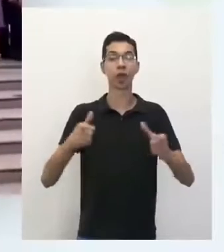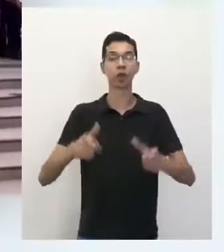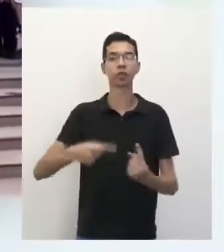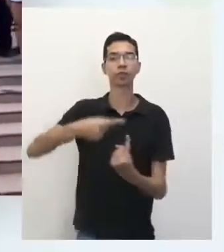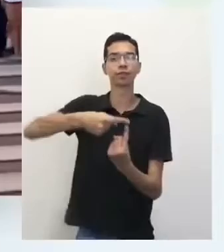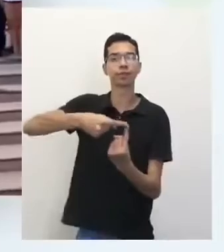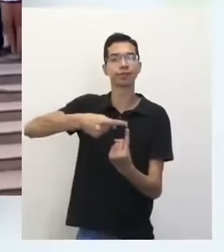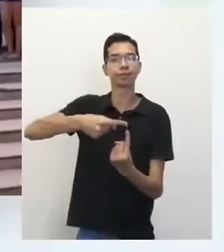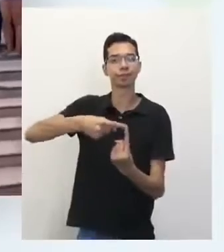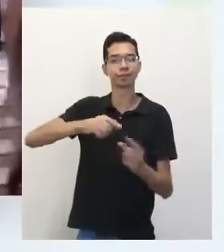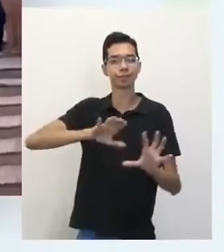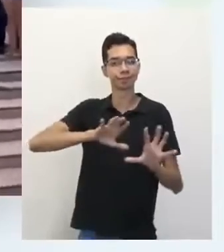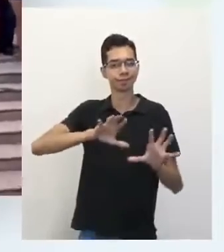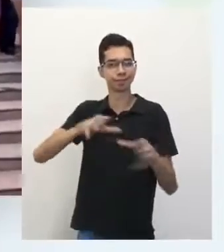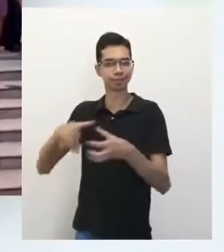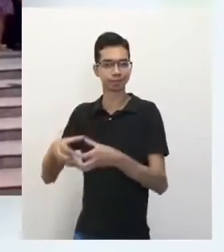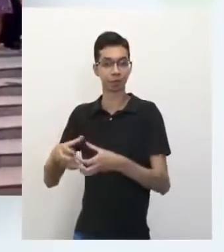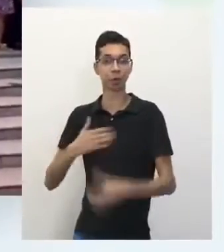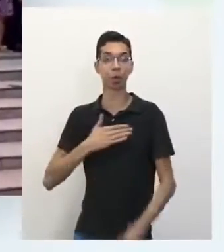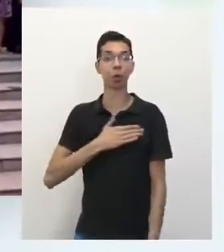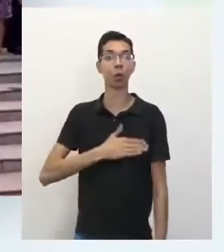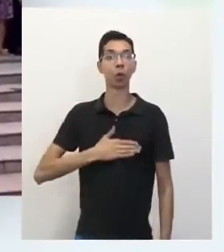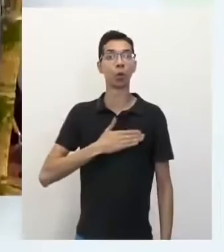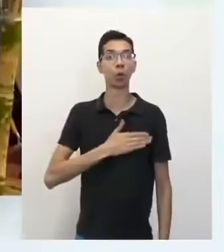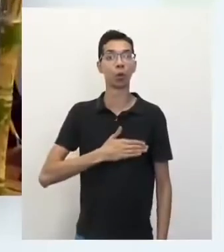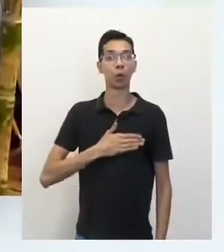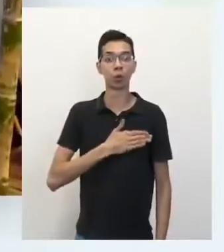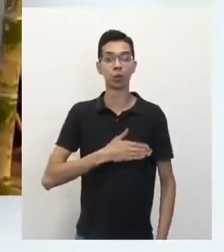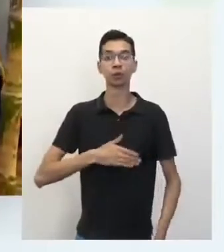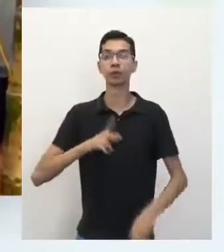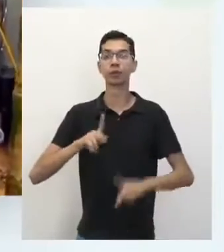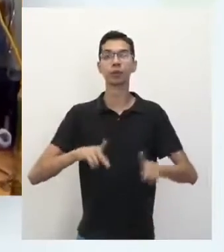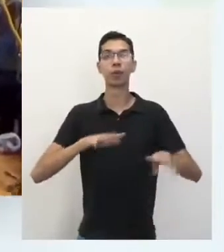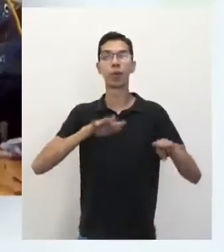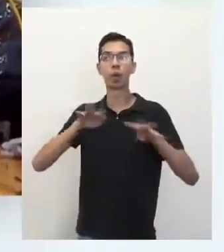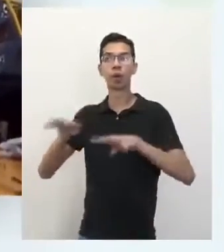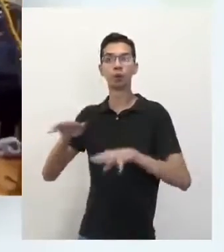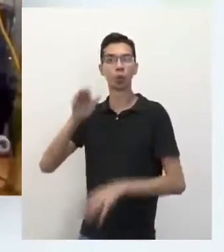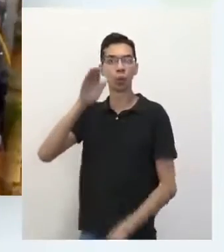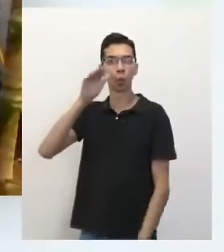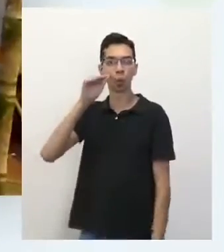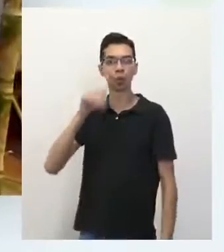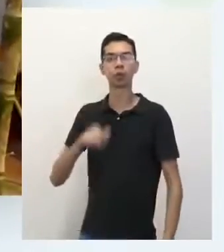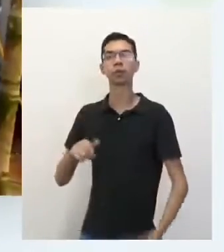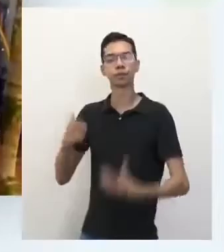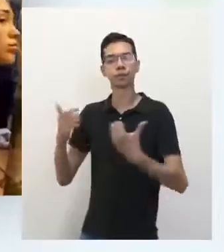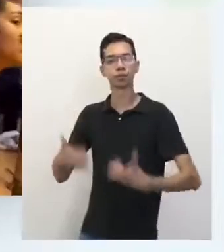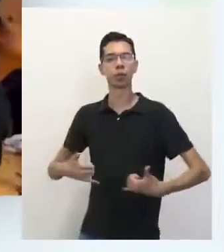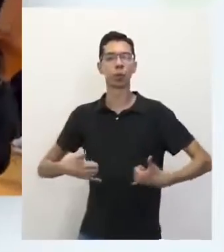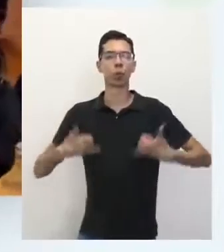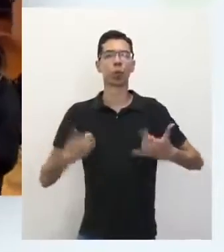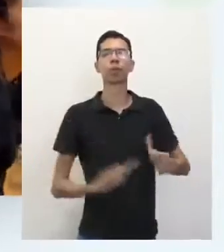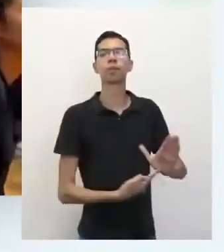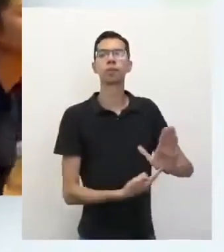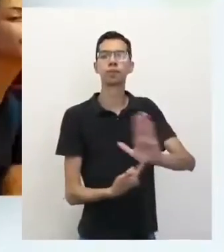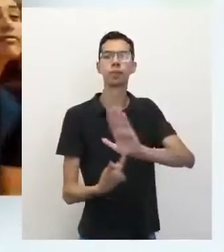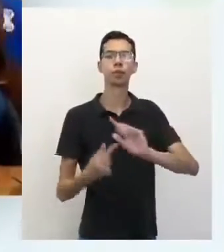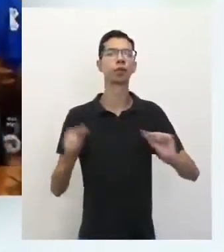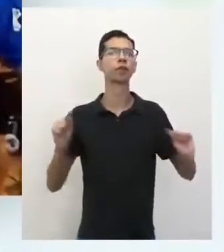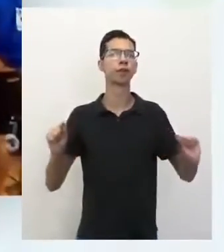Tocantins. E eles até gostam da curiosidade do público. Falam que têm orgulho de mostrar quem são.